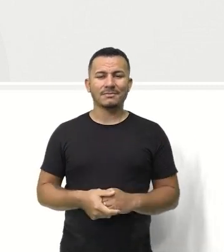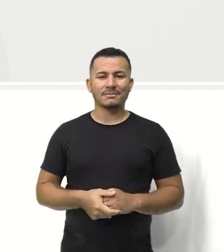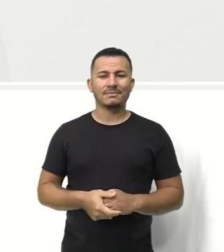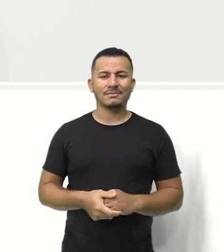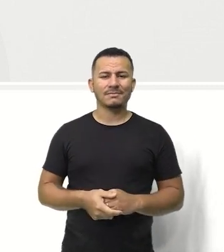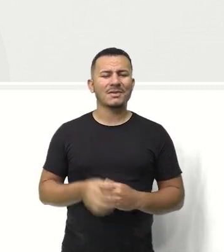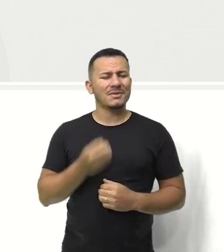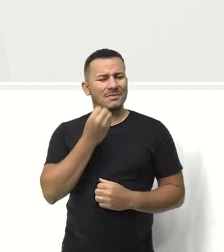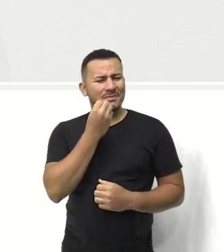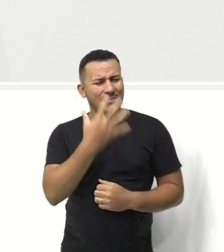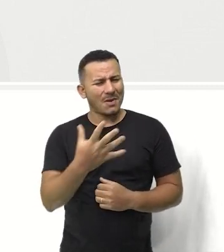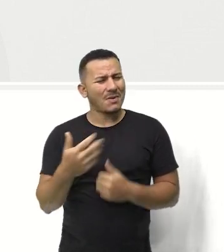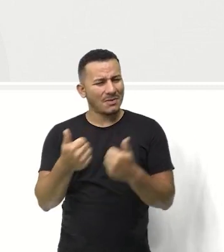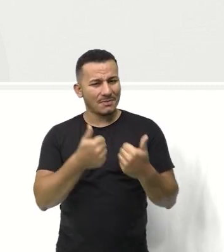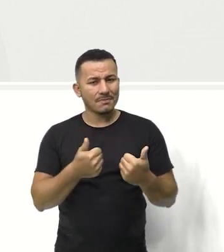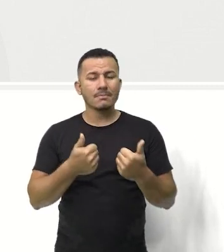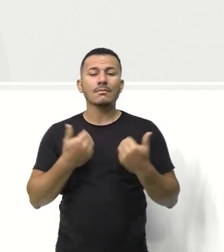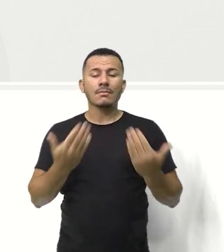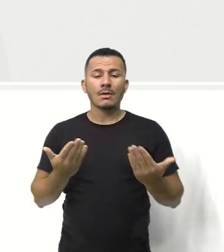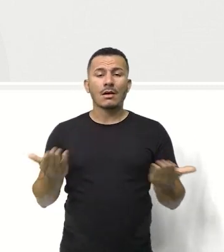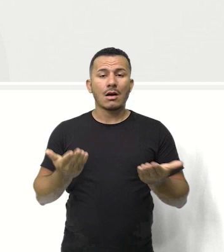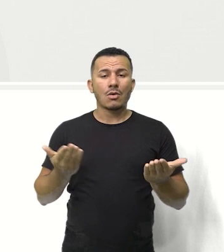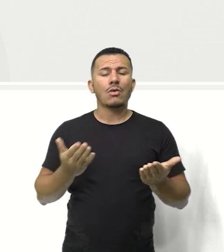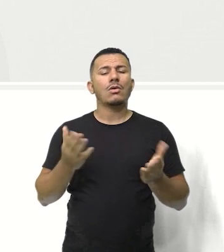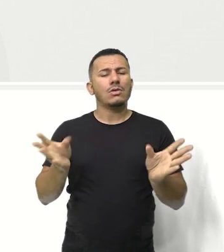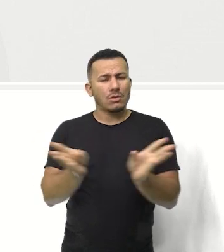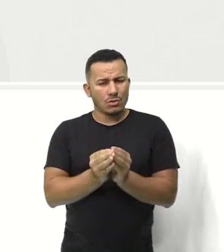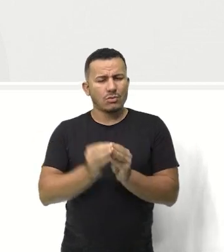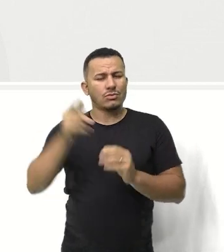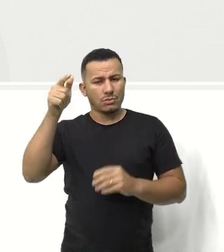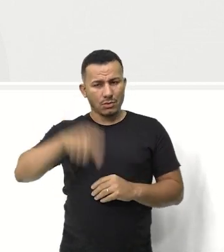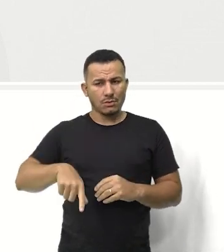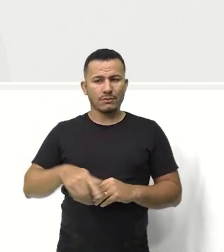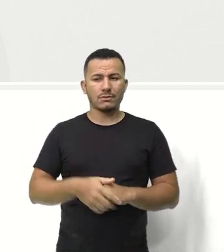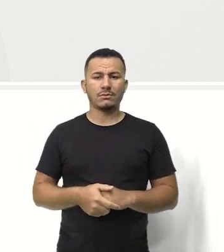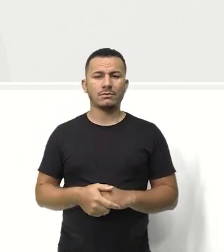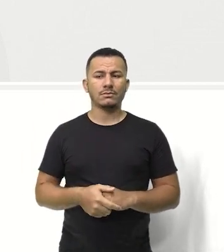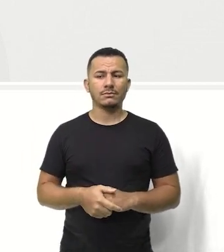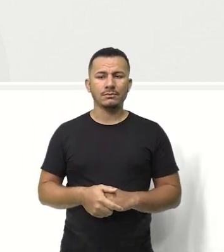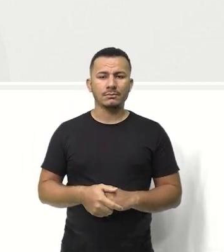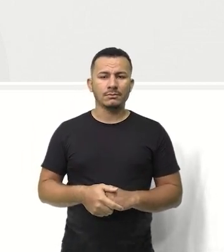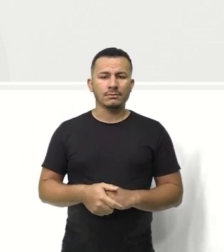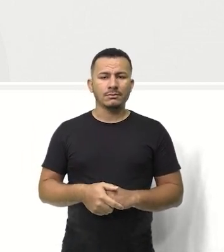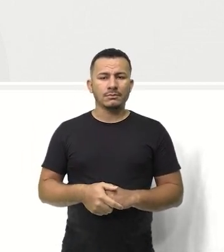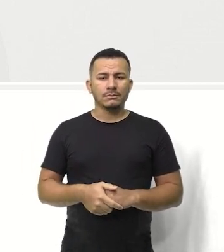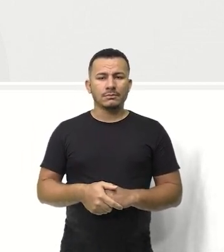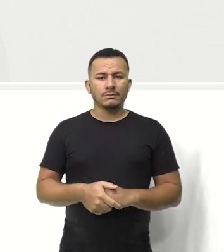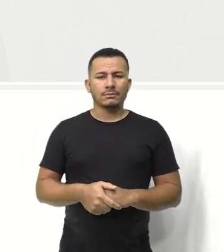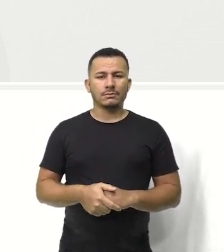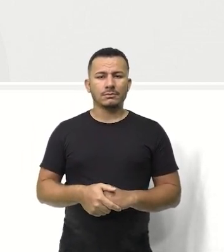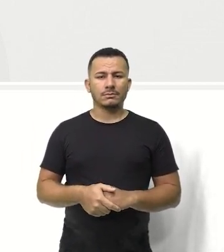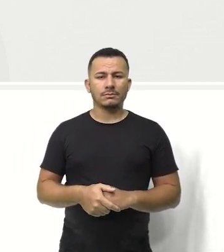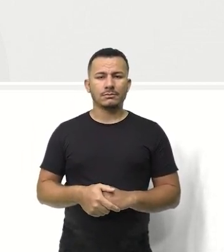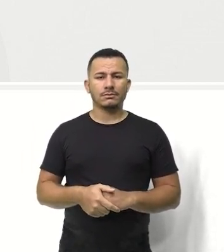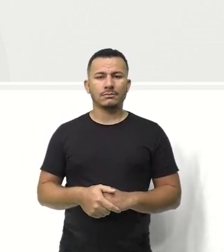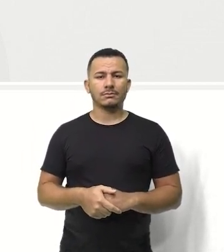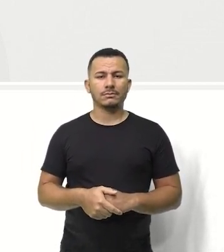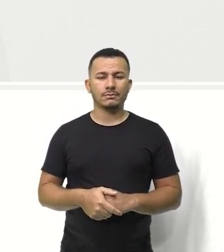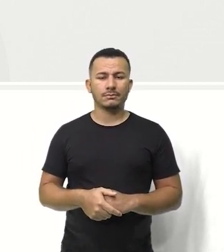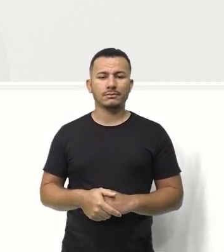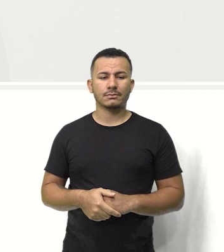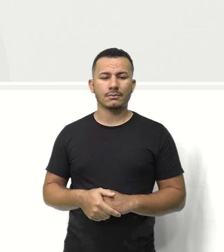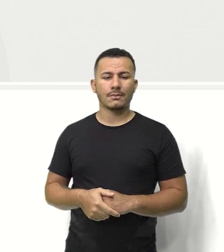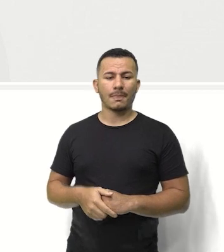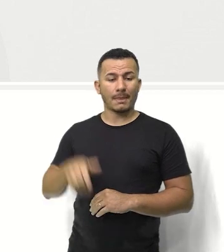desta forma. Beleza, meu povo? Show de bola! Então, vamos reforçar mais uma vez. Olha